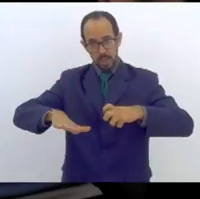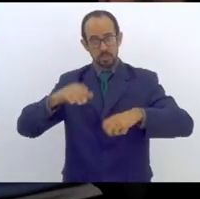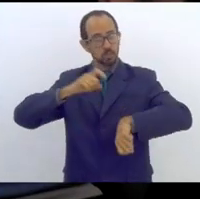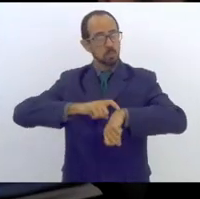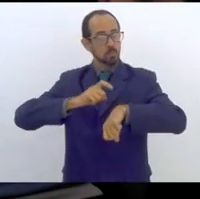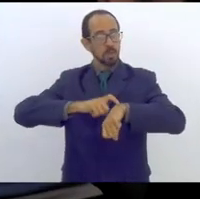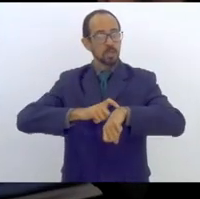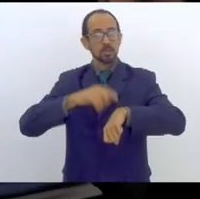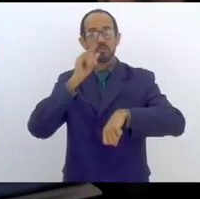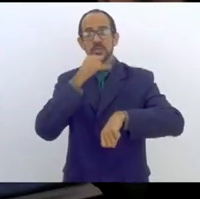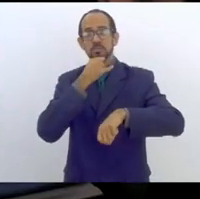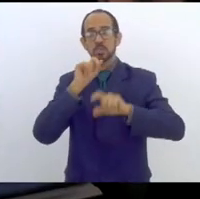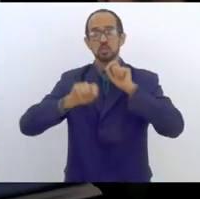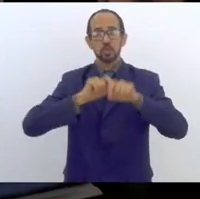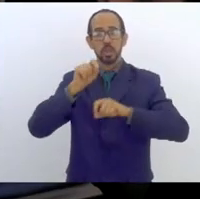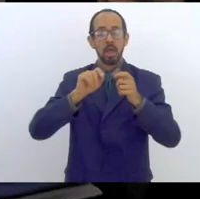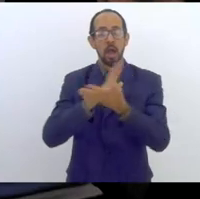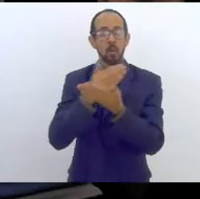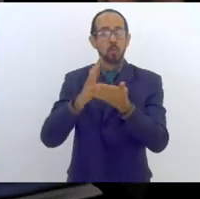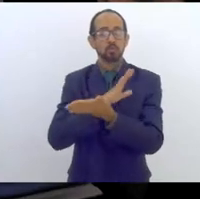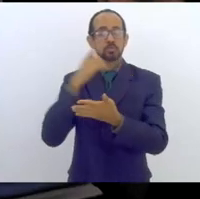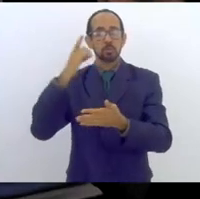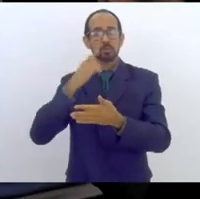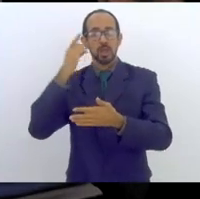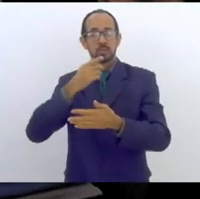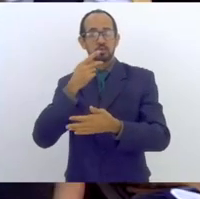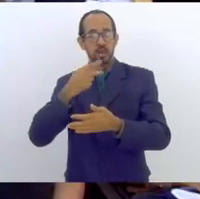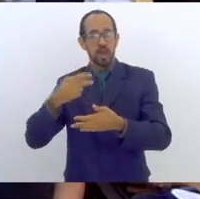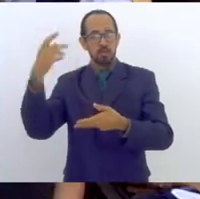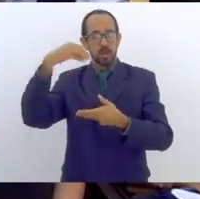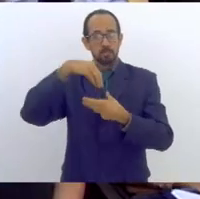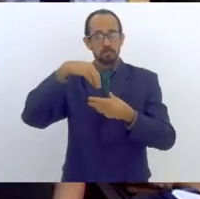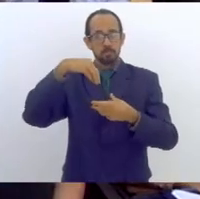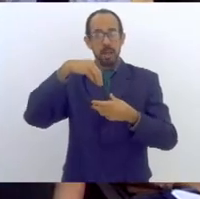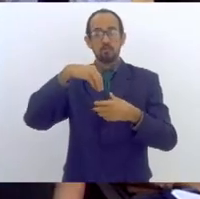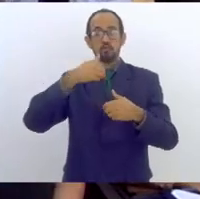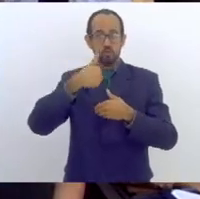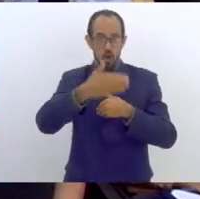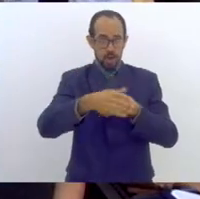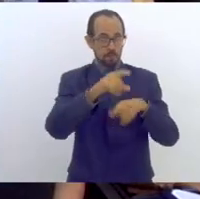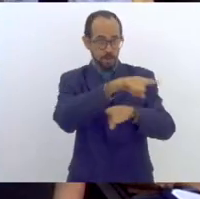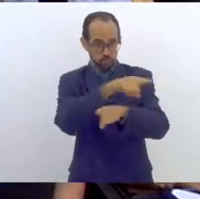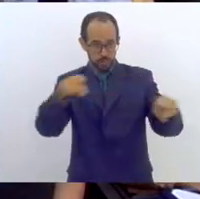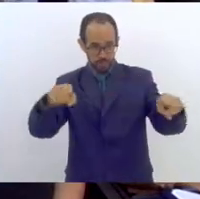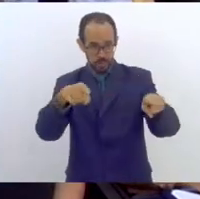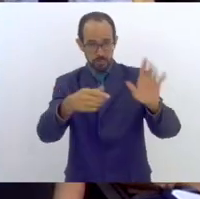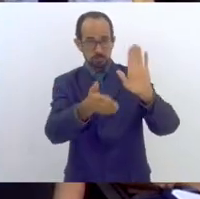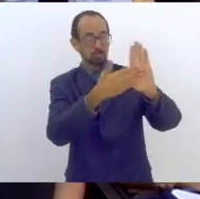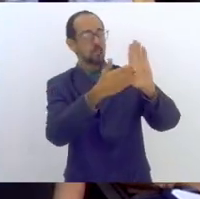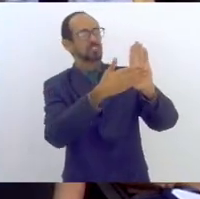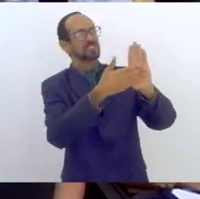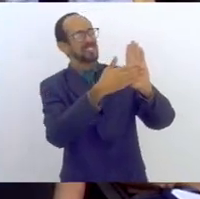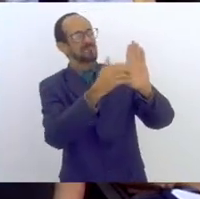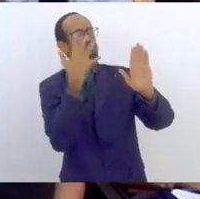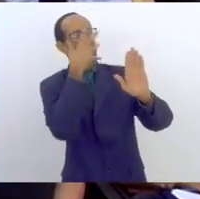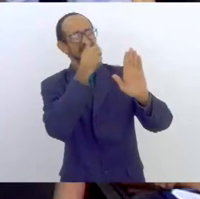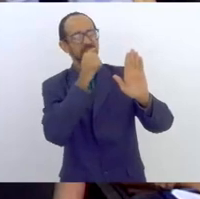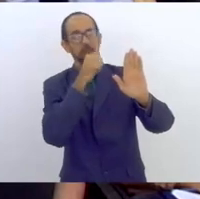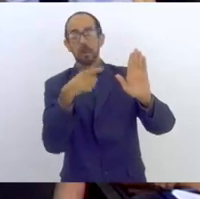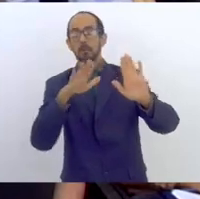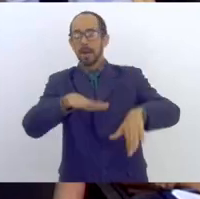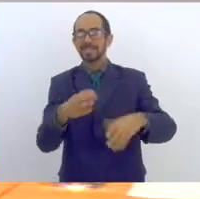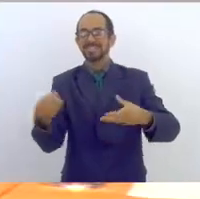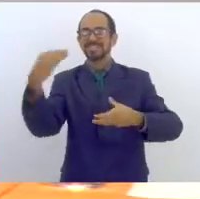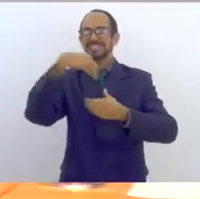tinha um deputados que nos tratavam assim para fora prometiam tudo né mas para dentro entre